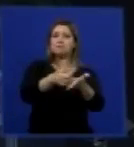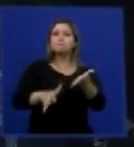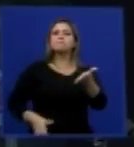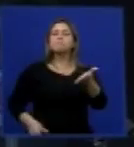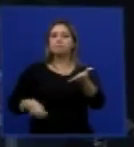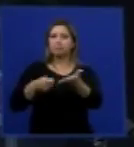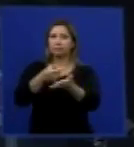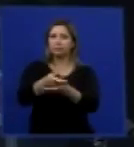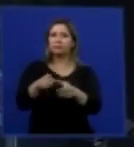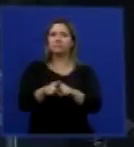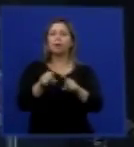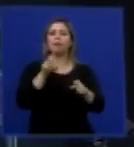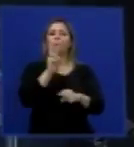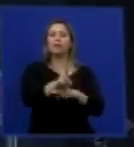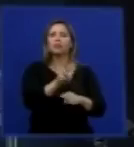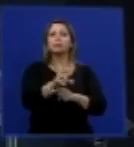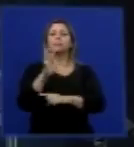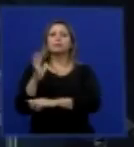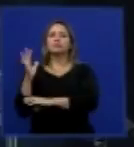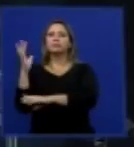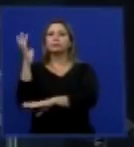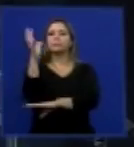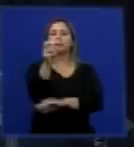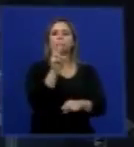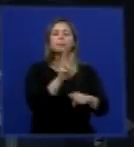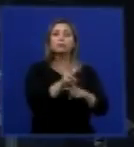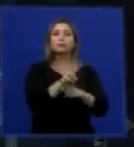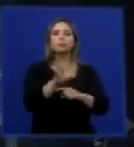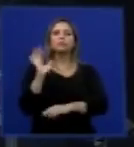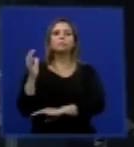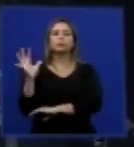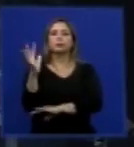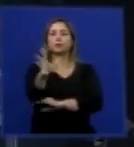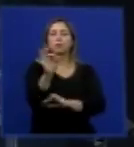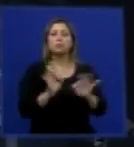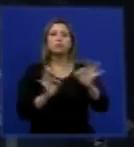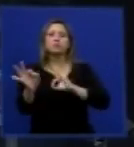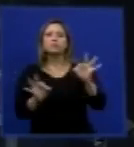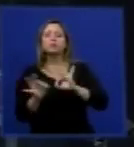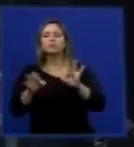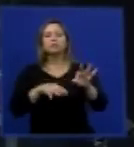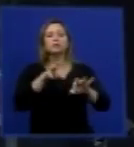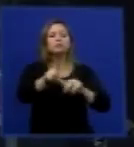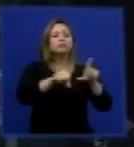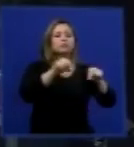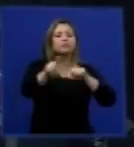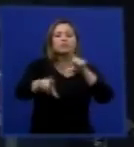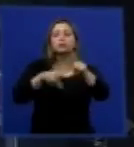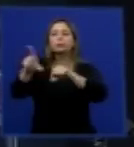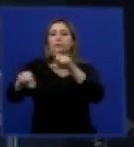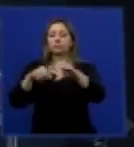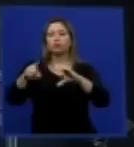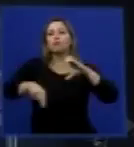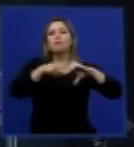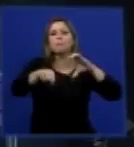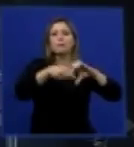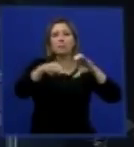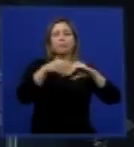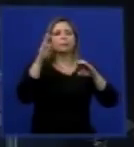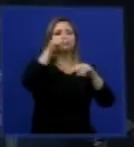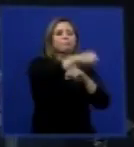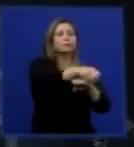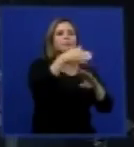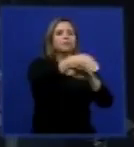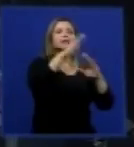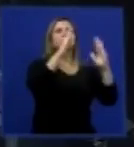operadores ecológicos Os catadores que no programa do município faziam o recolhimento dos recicláveis nas casas essa empresa